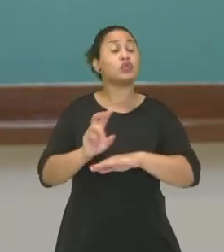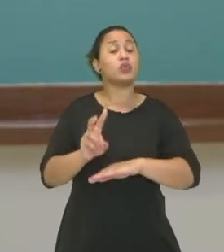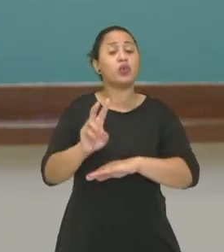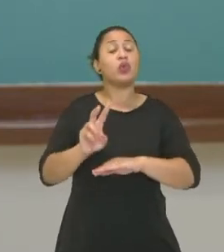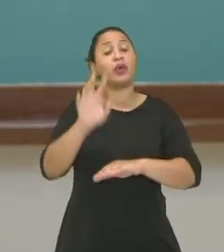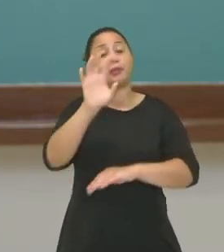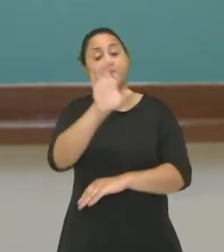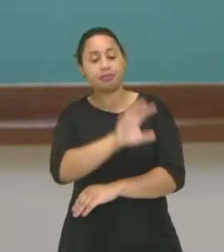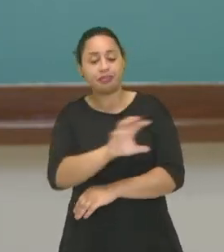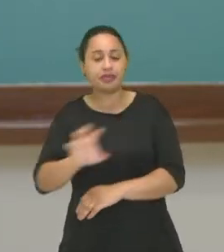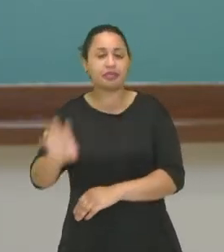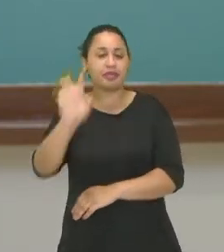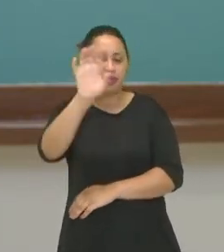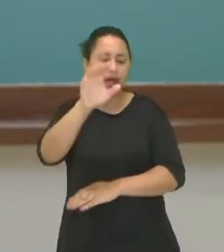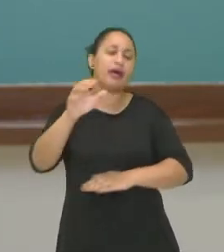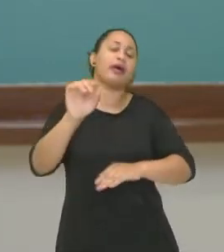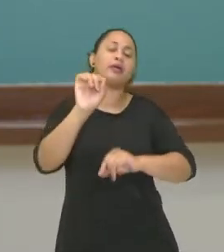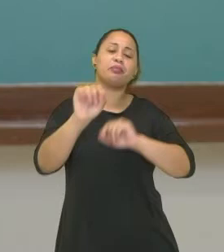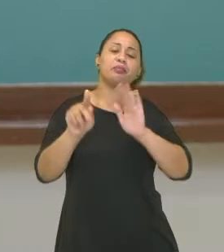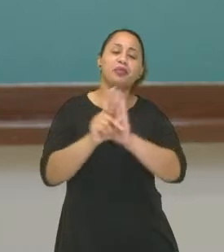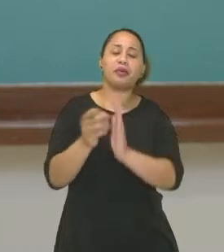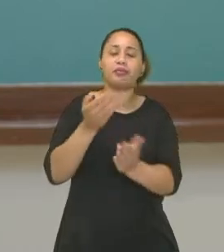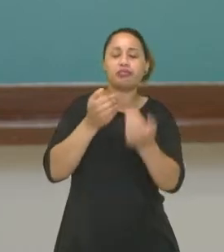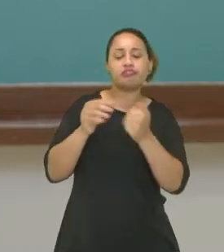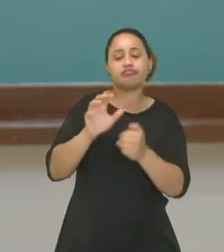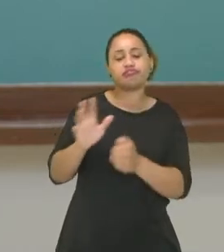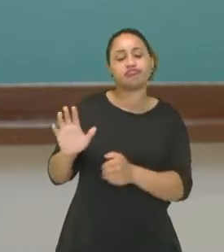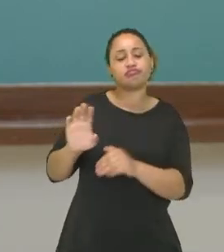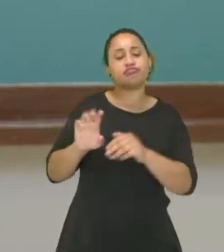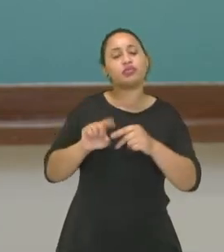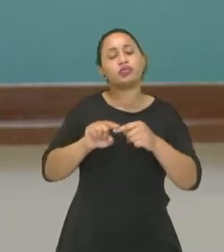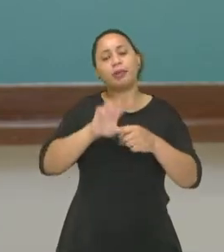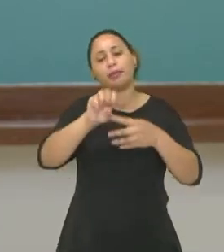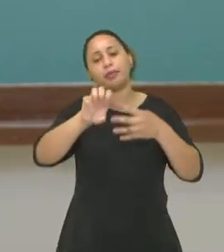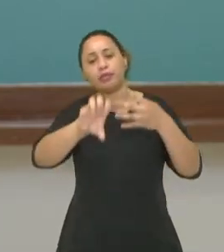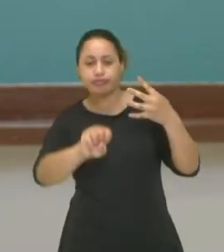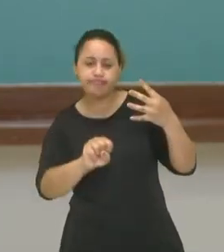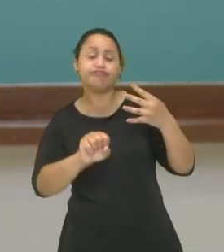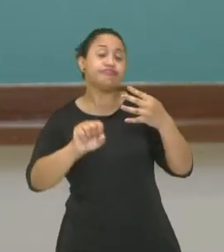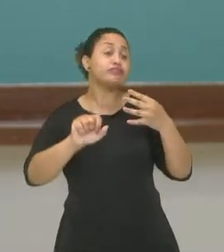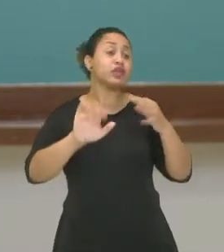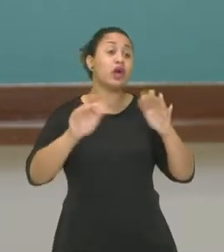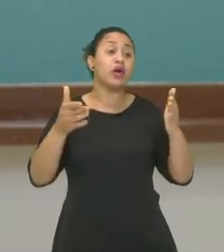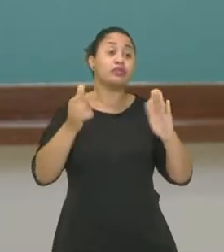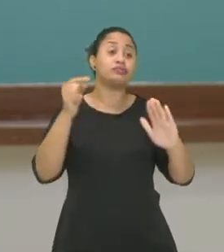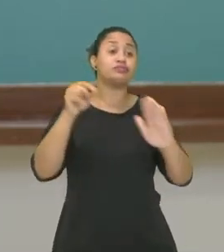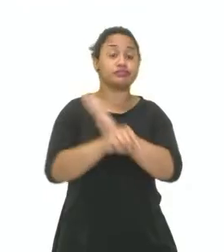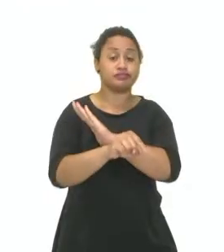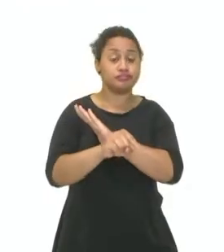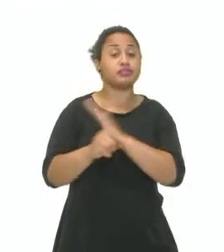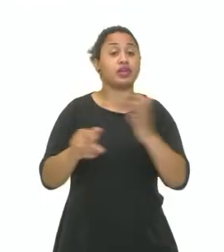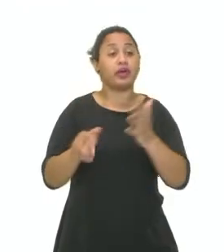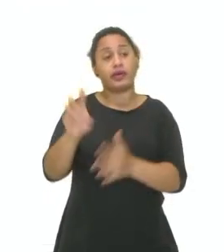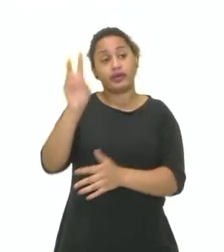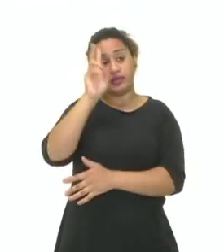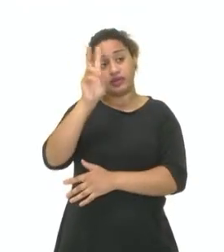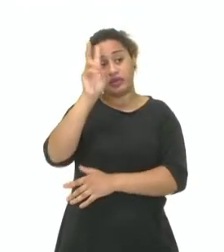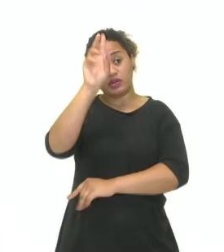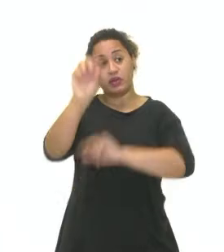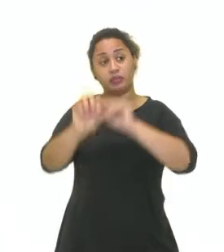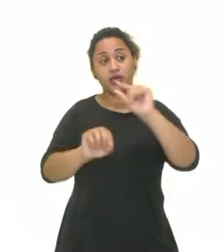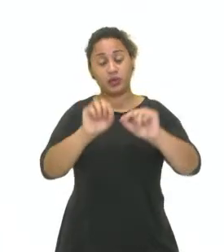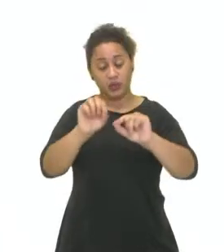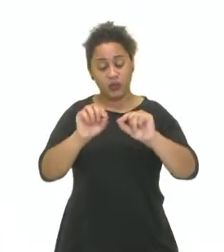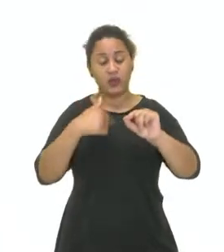pirâmides ecológicas, pirâmides alimentares, né? Agora aprofundando um pouquinho mais. Então, vamos relembrar nessa aula o